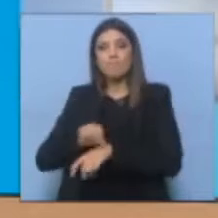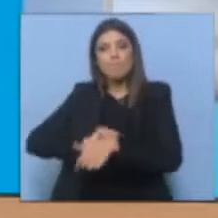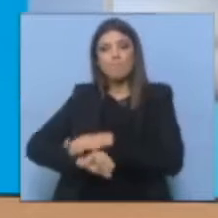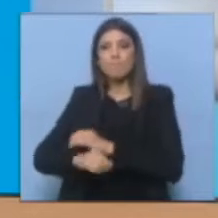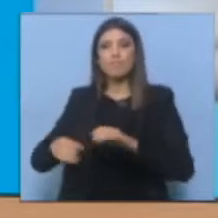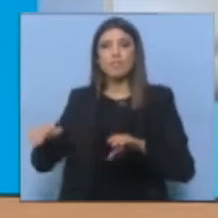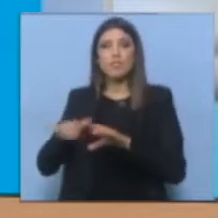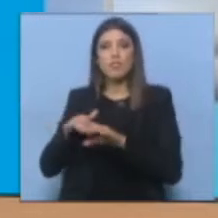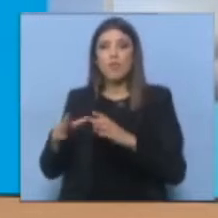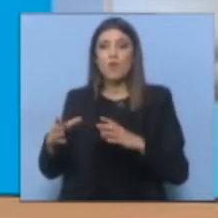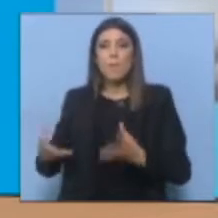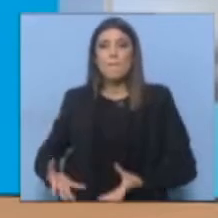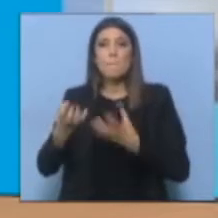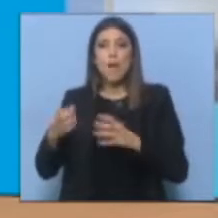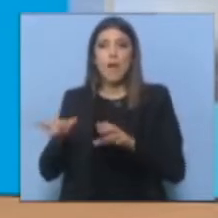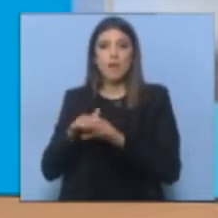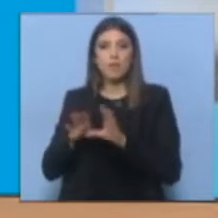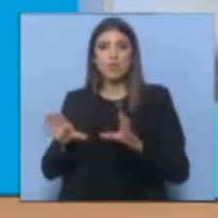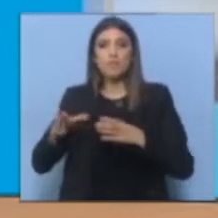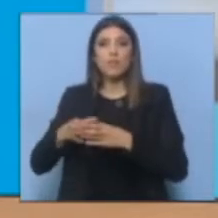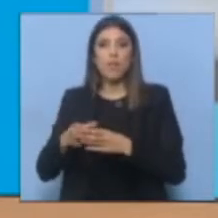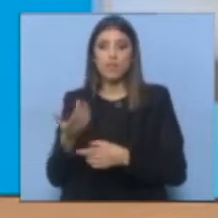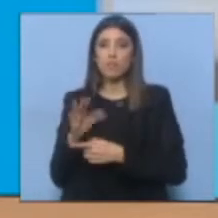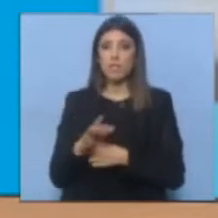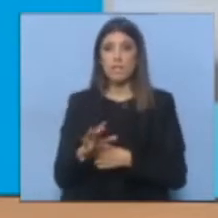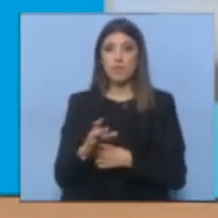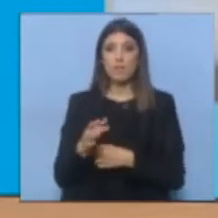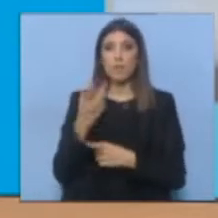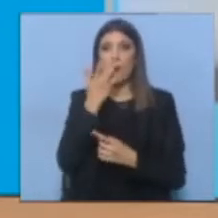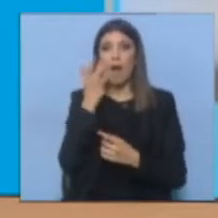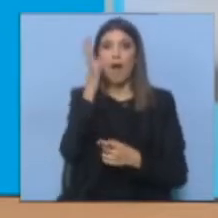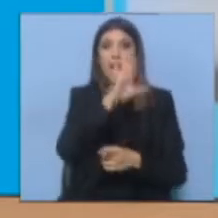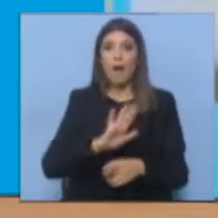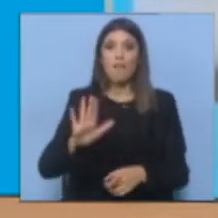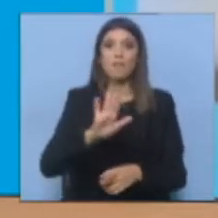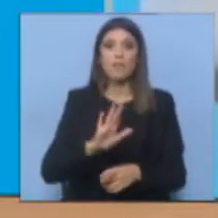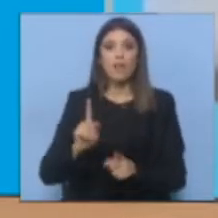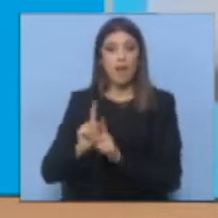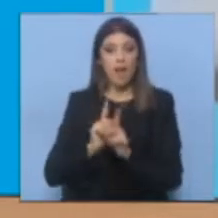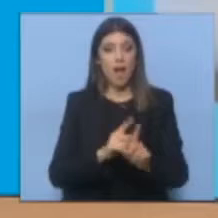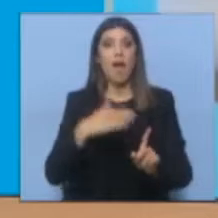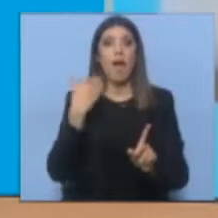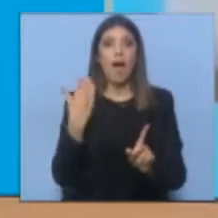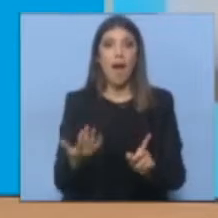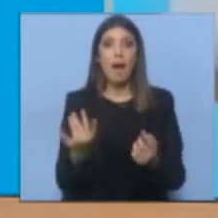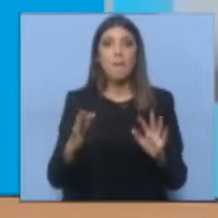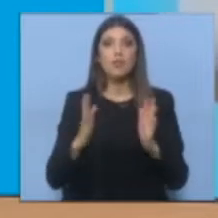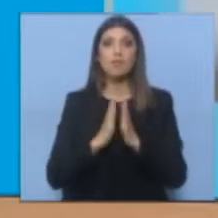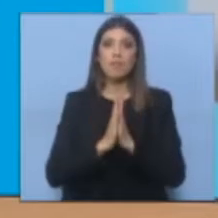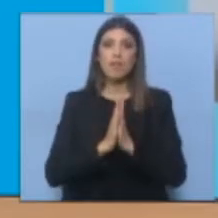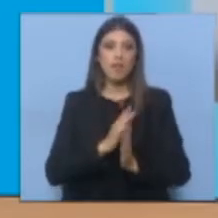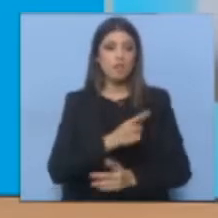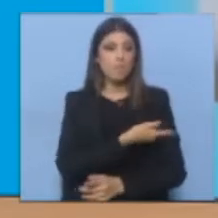facto muitas vocações. Por exemplo, estamos a falar África, não é? Um continente com tantas perseguições, mas também é uma igreja muito viva, com muitas vocações e há